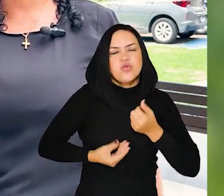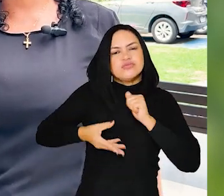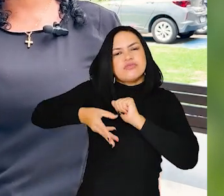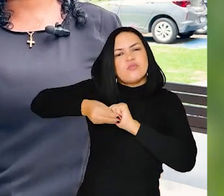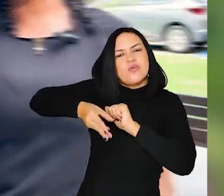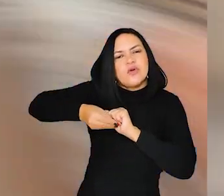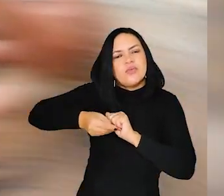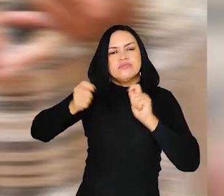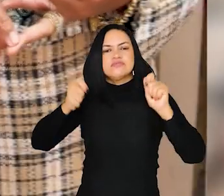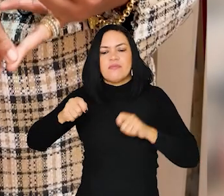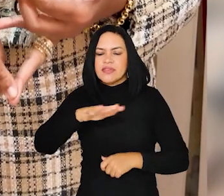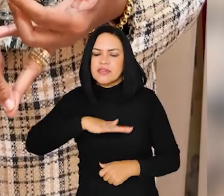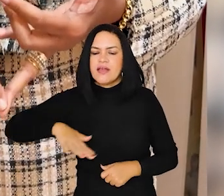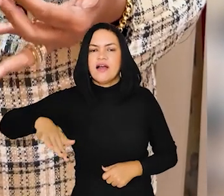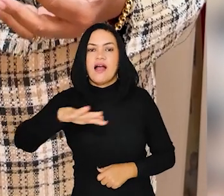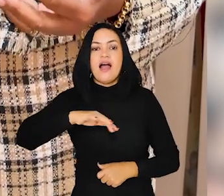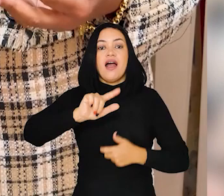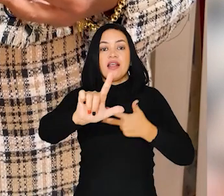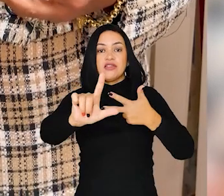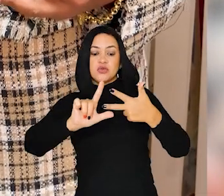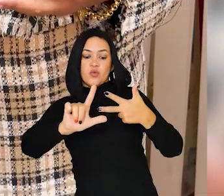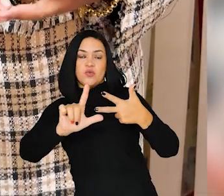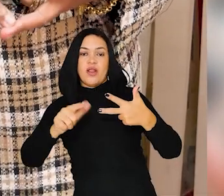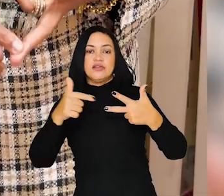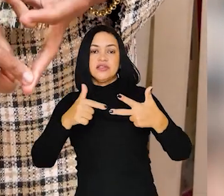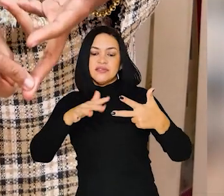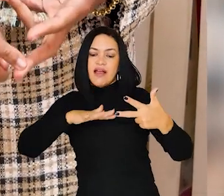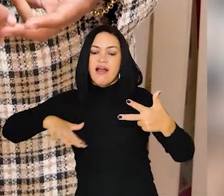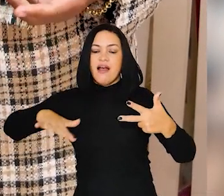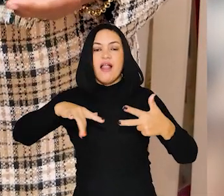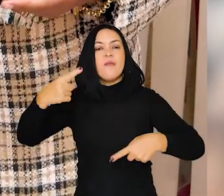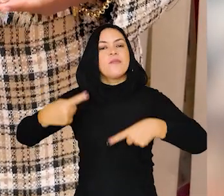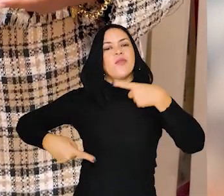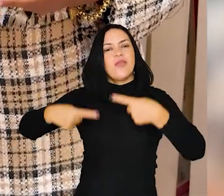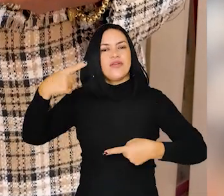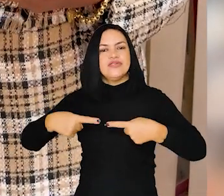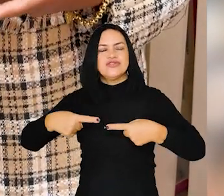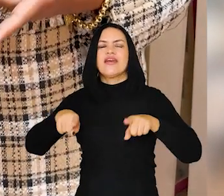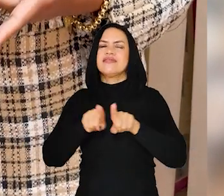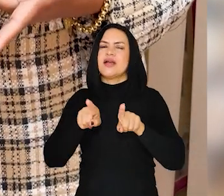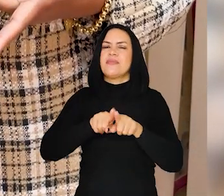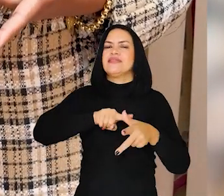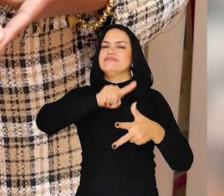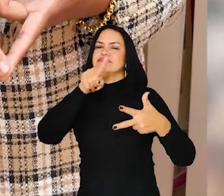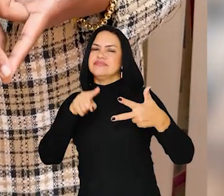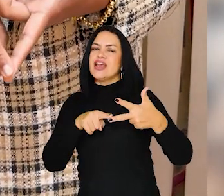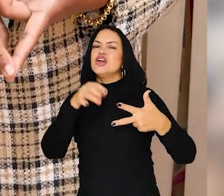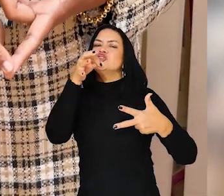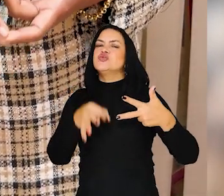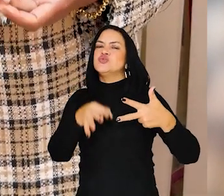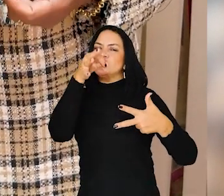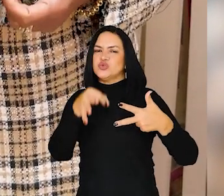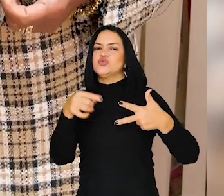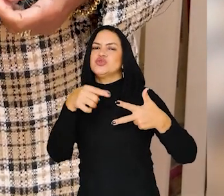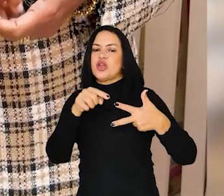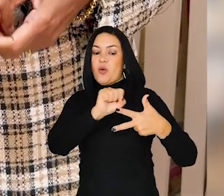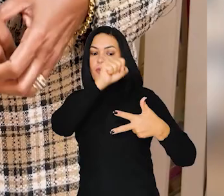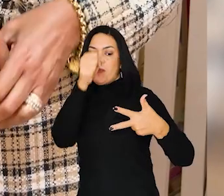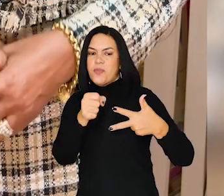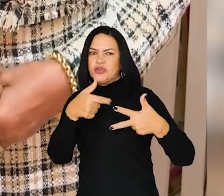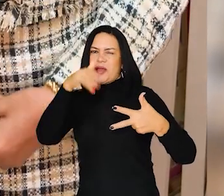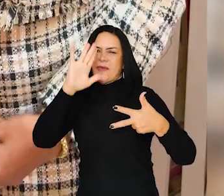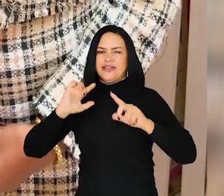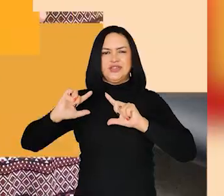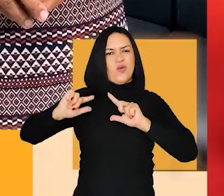do conhecimento, na área do legislativo, na área da política e na área do judiciário, que é o poder